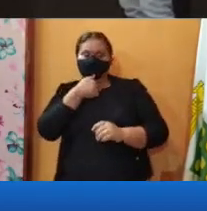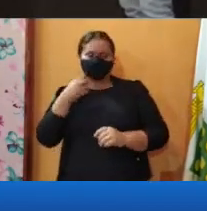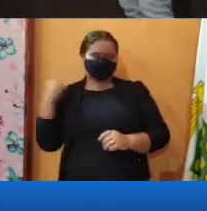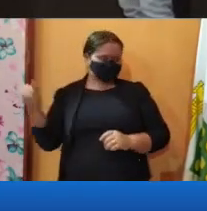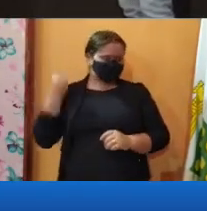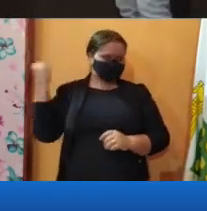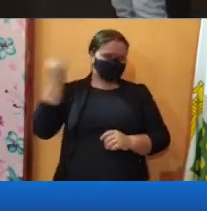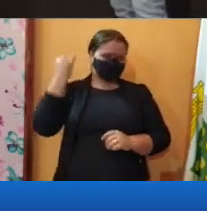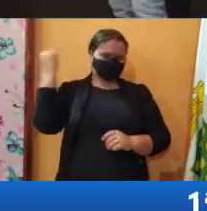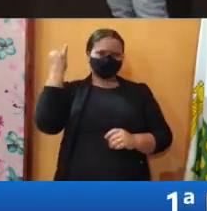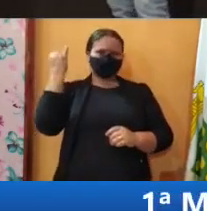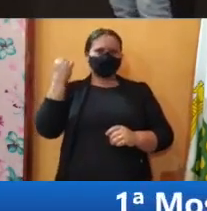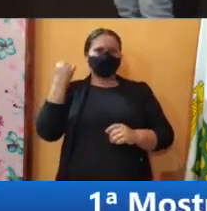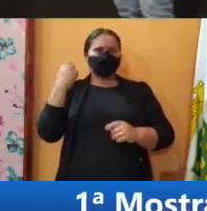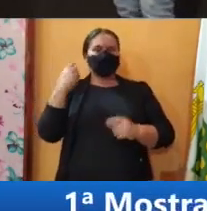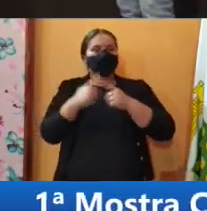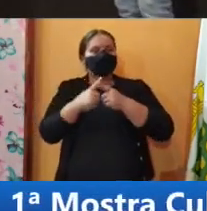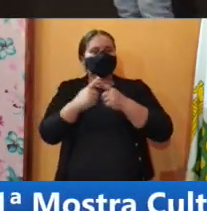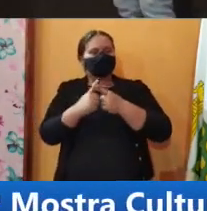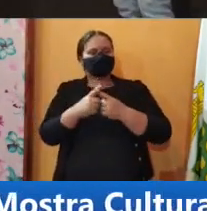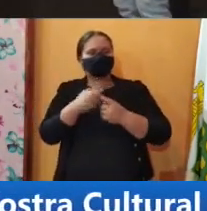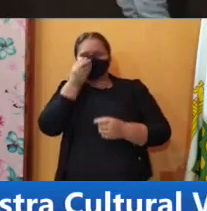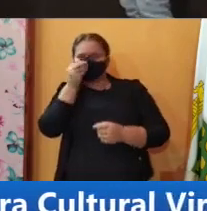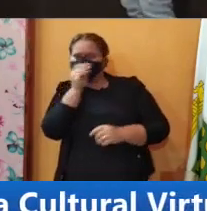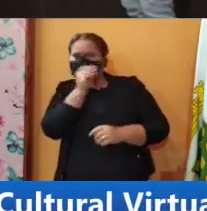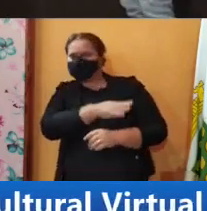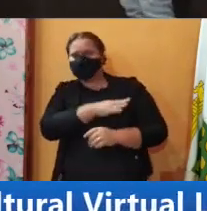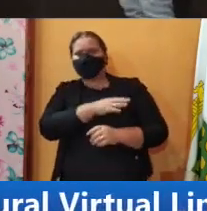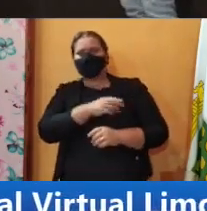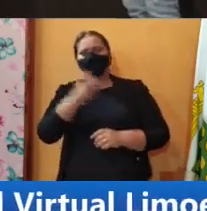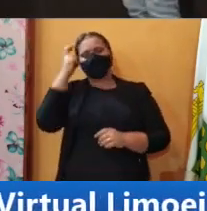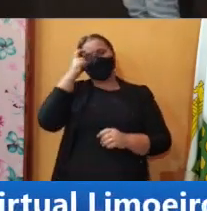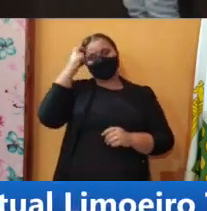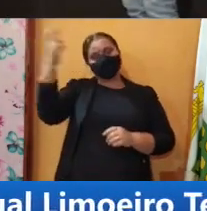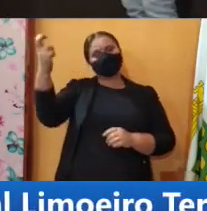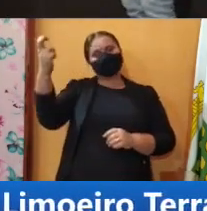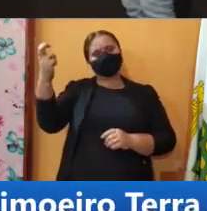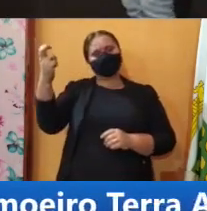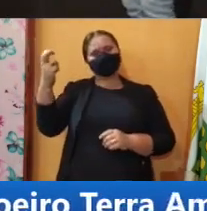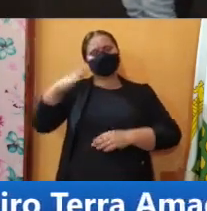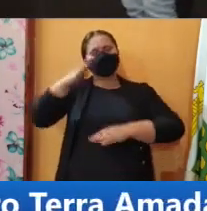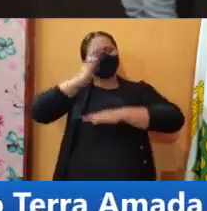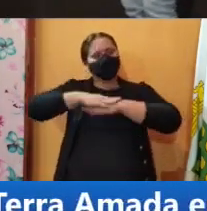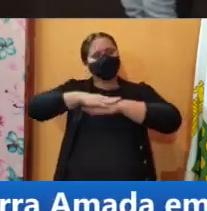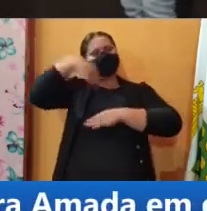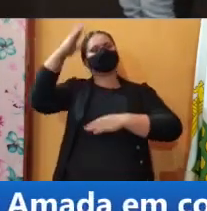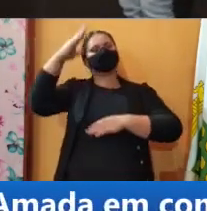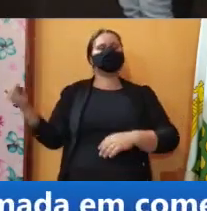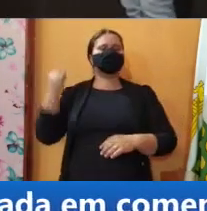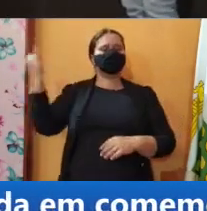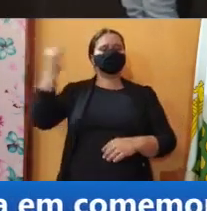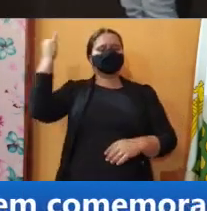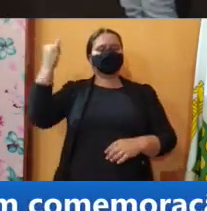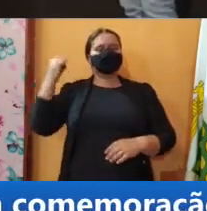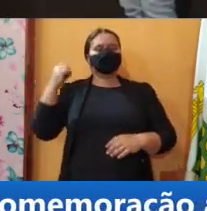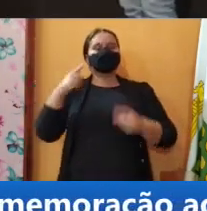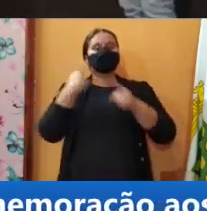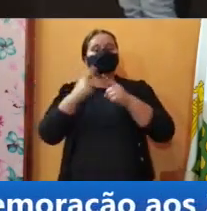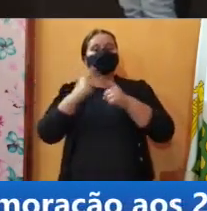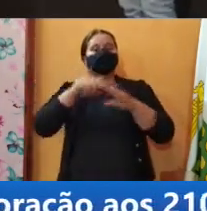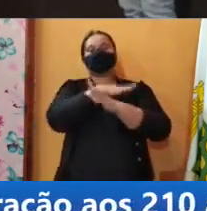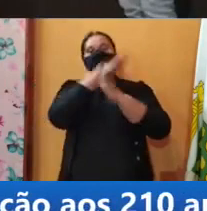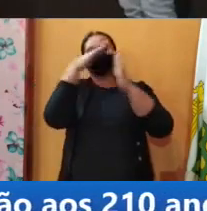isso foi invisibilizado por muito tempo. Ora, a cultura é o mais importante de tudo, gente, porque tudo é